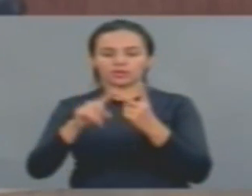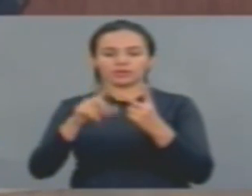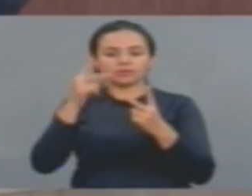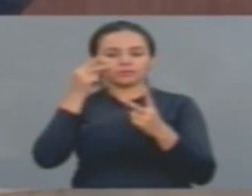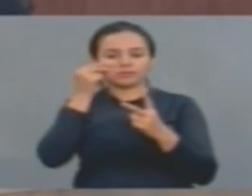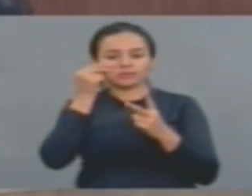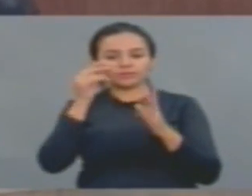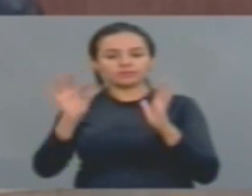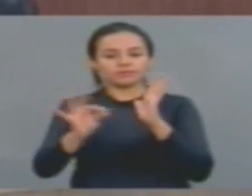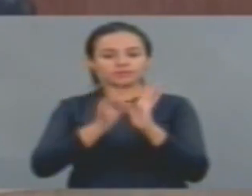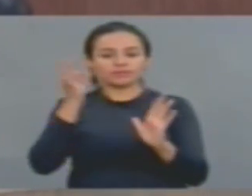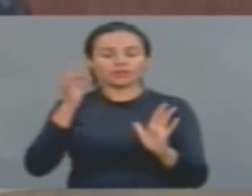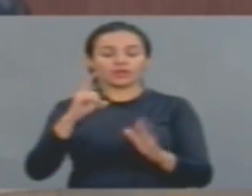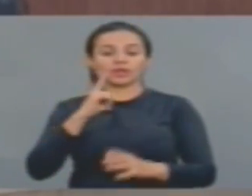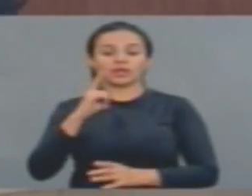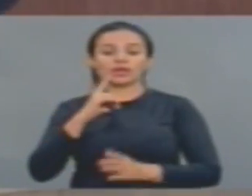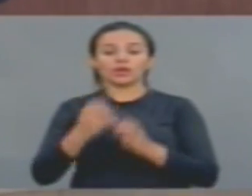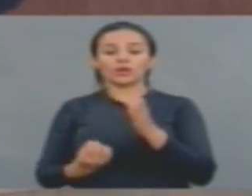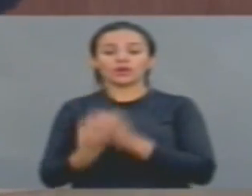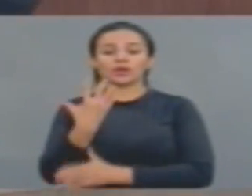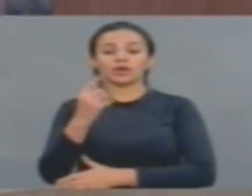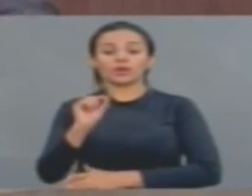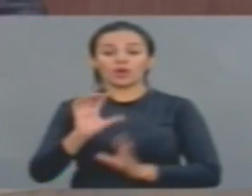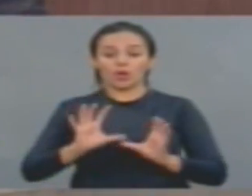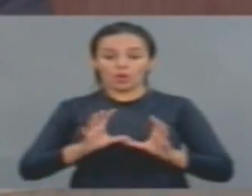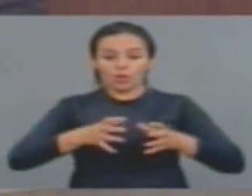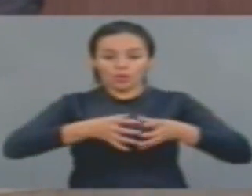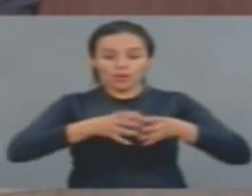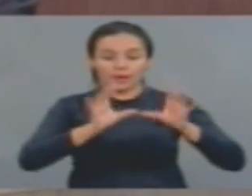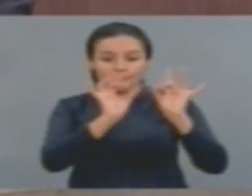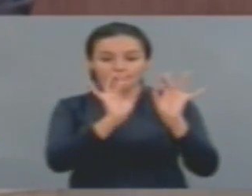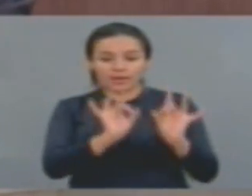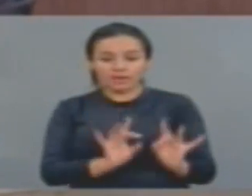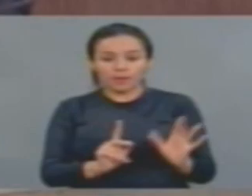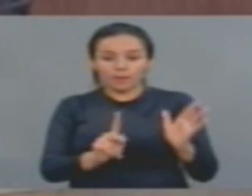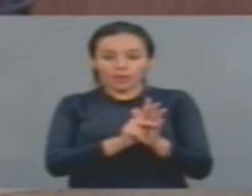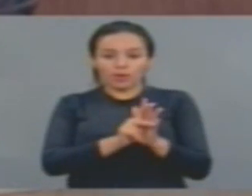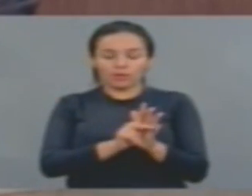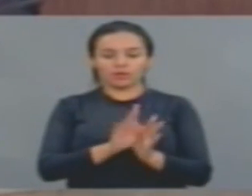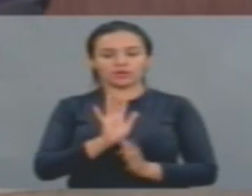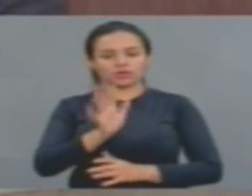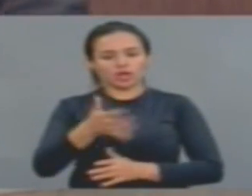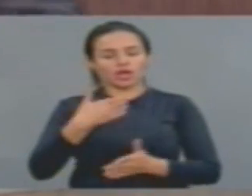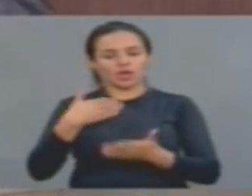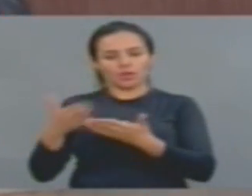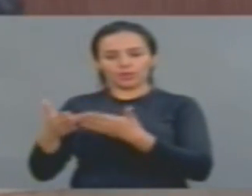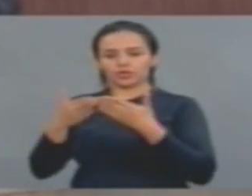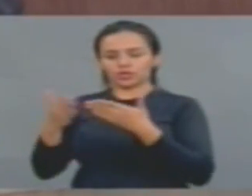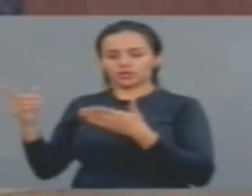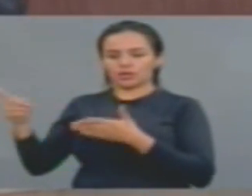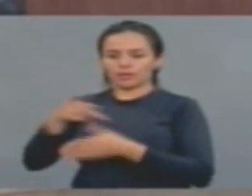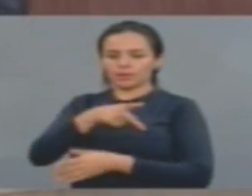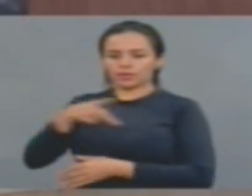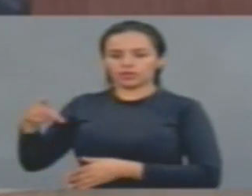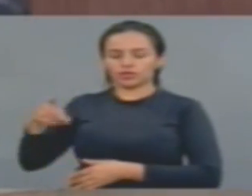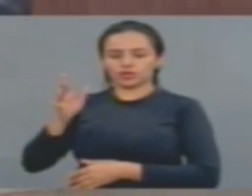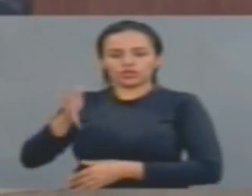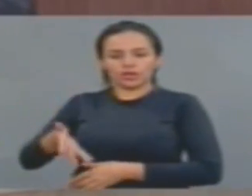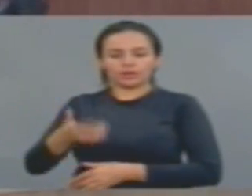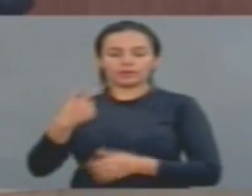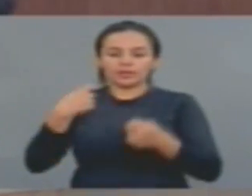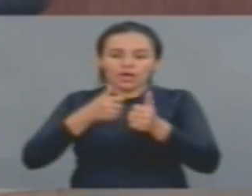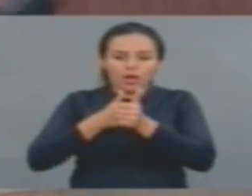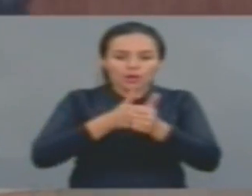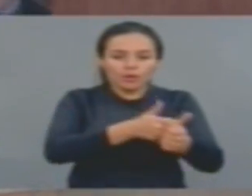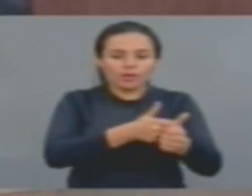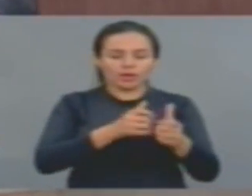nós instituímos aqui uma comissão especial. Eu já fiz esse reclamo ao presidente. A comissão especial para acompanhar o